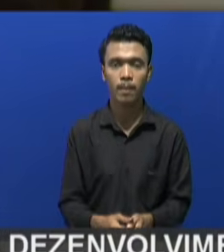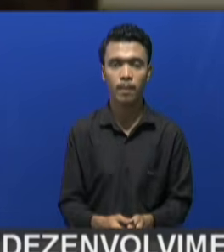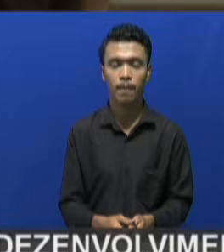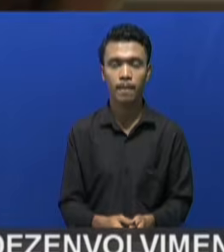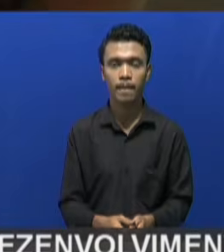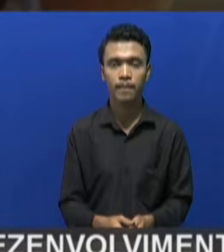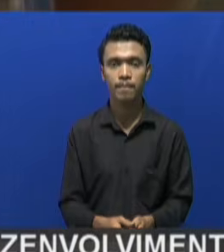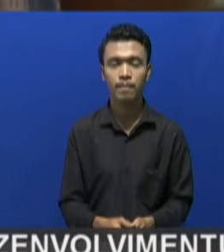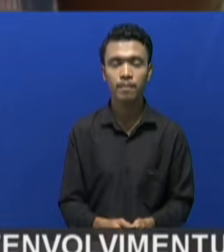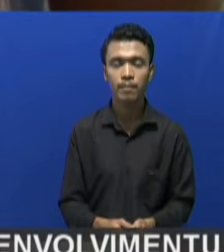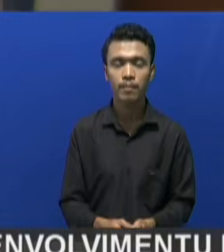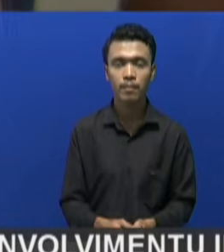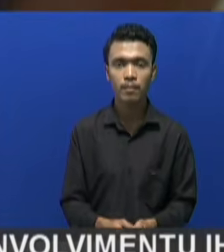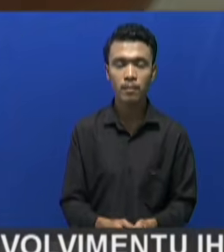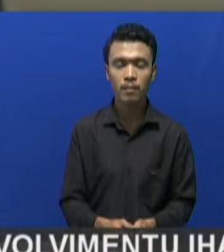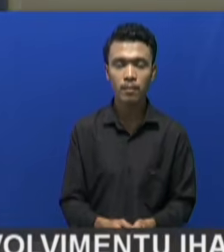de.